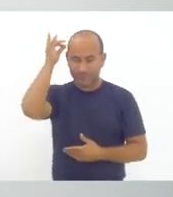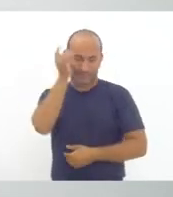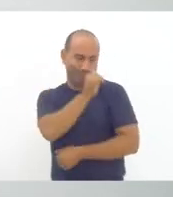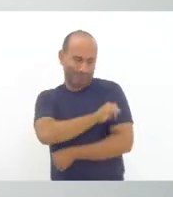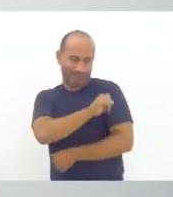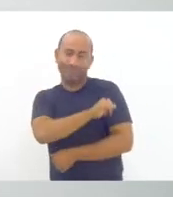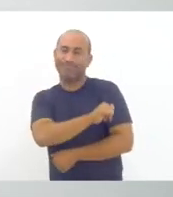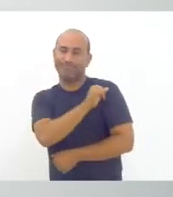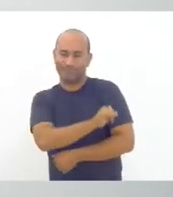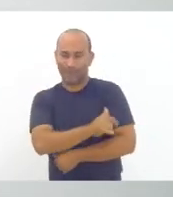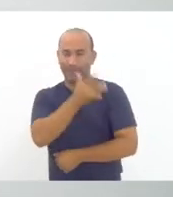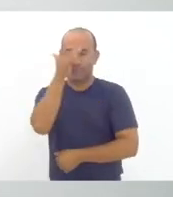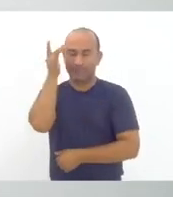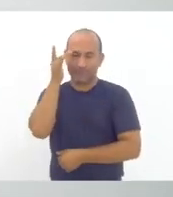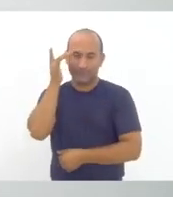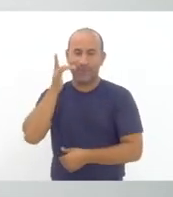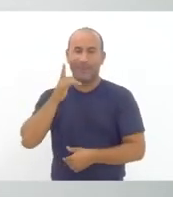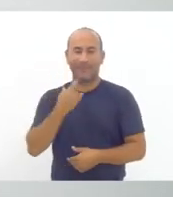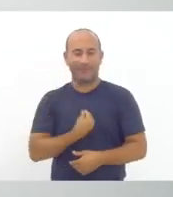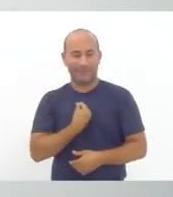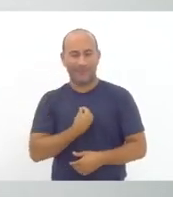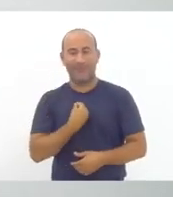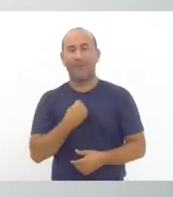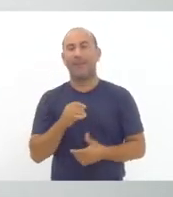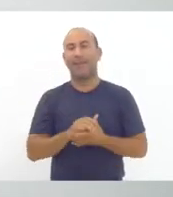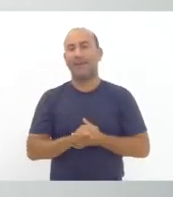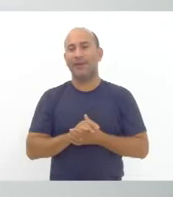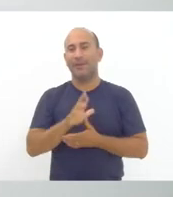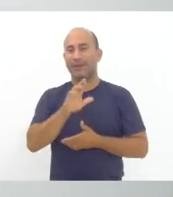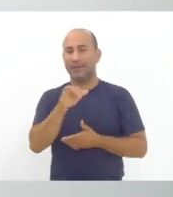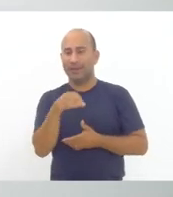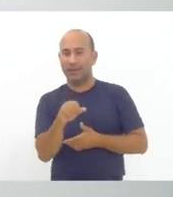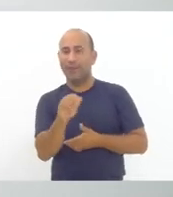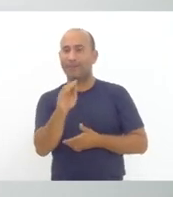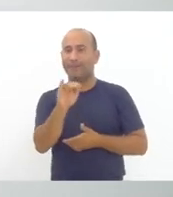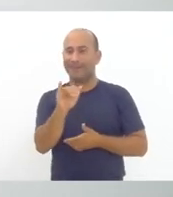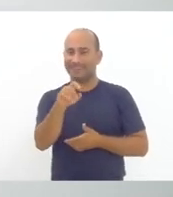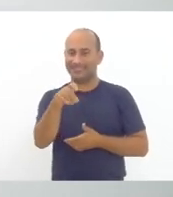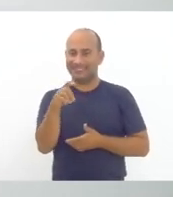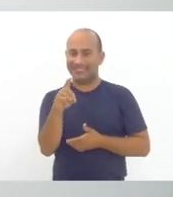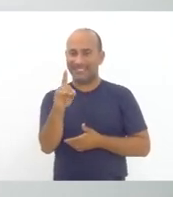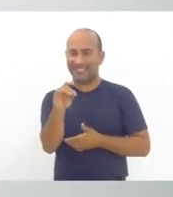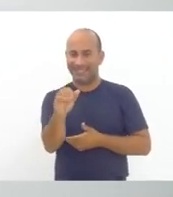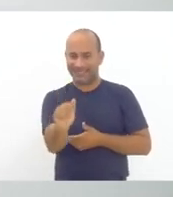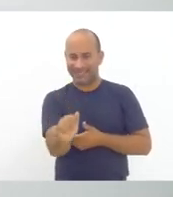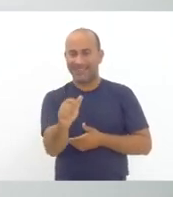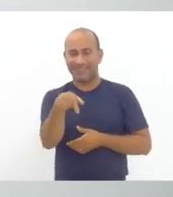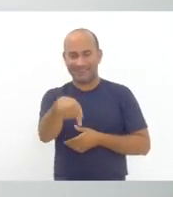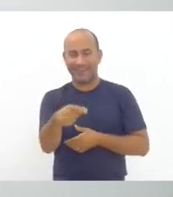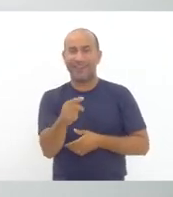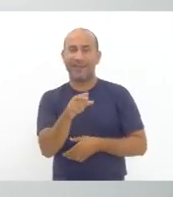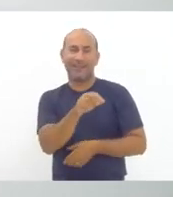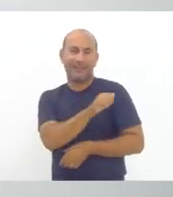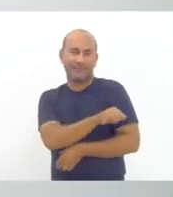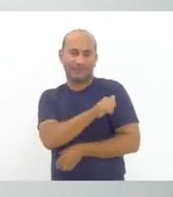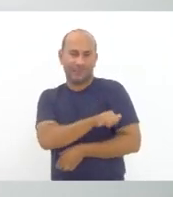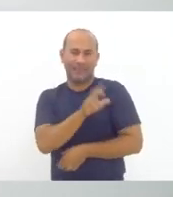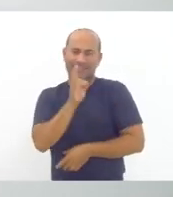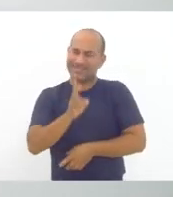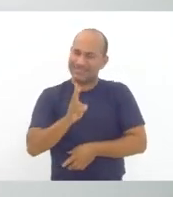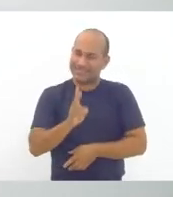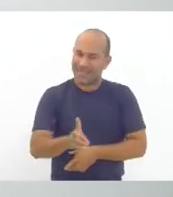Fluminense a pessoa que vem lá da Baixada e adotou aqui o Rio de Janeiro trazendo sempre aí